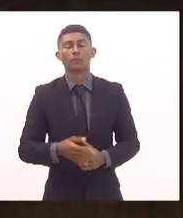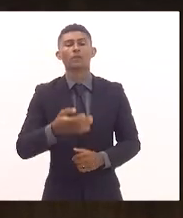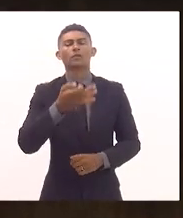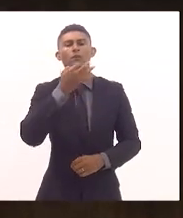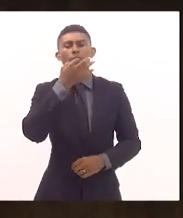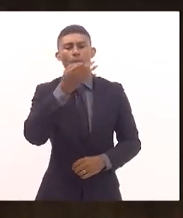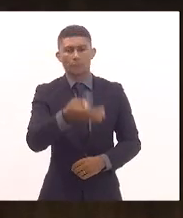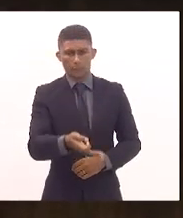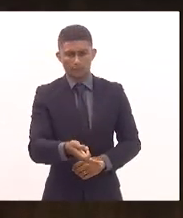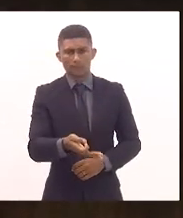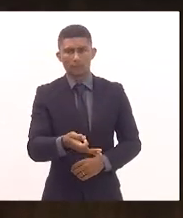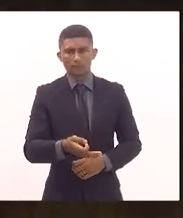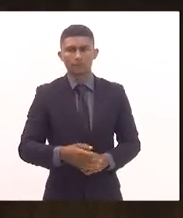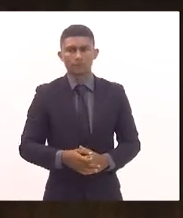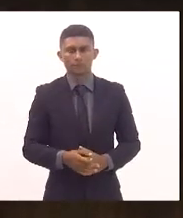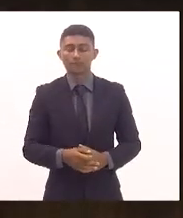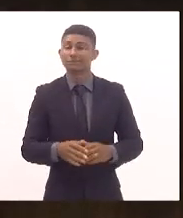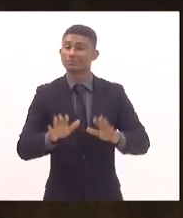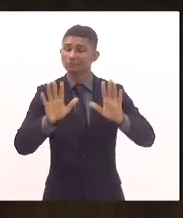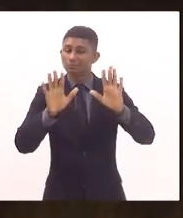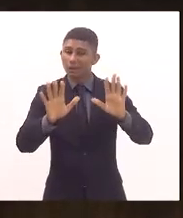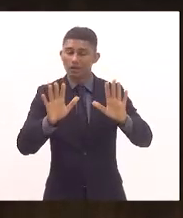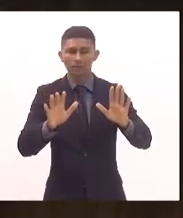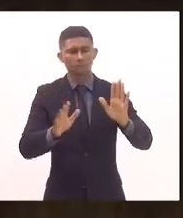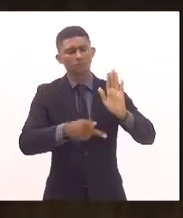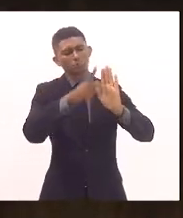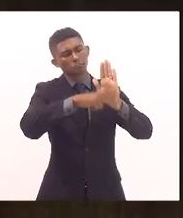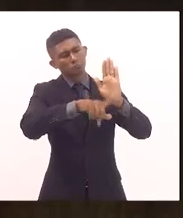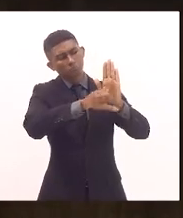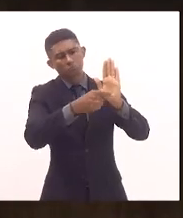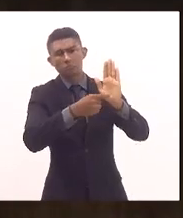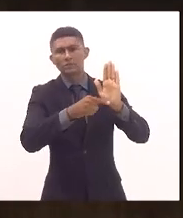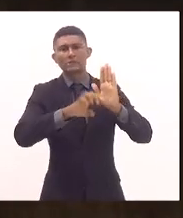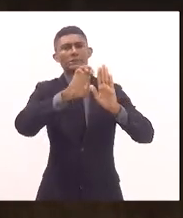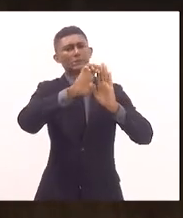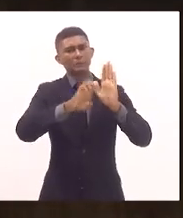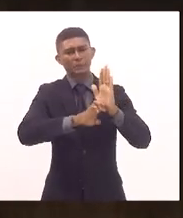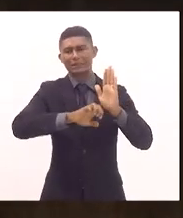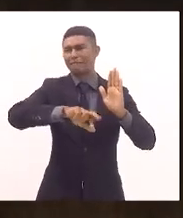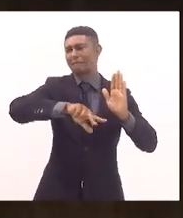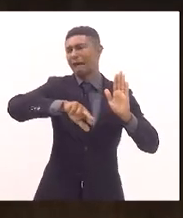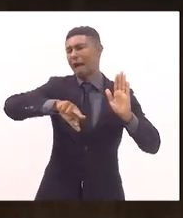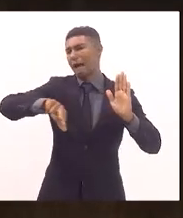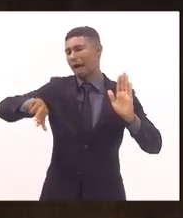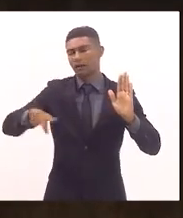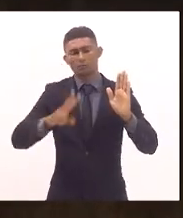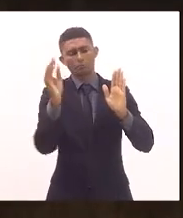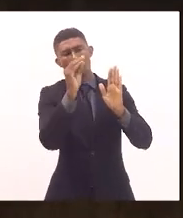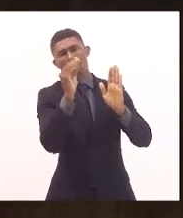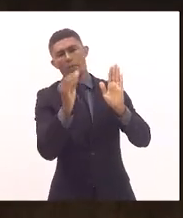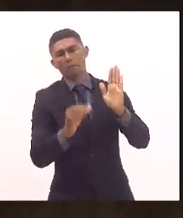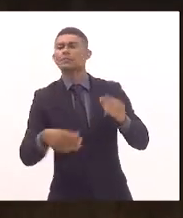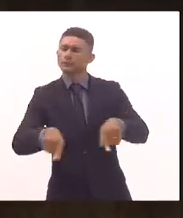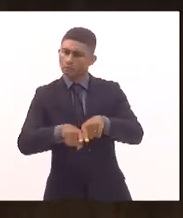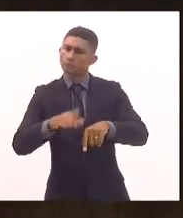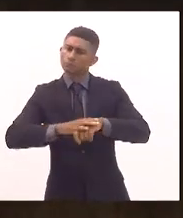parecer, mas o projeto recebeu muitas emendas. inclusive de minha autoria, porque